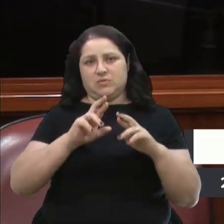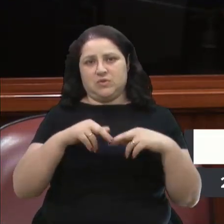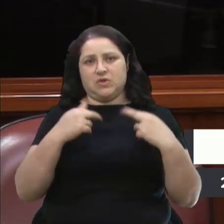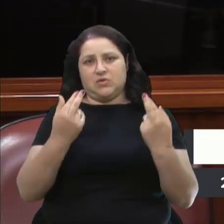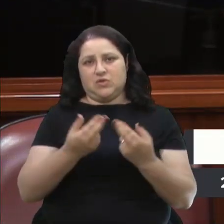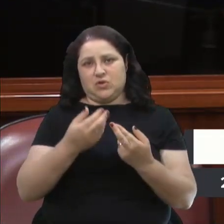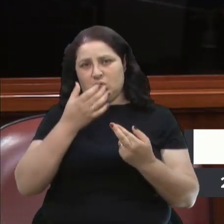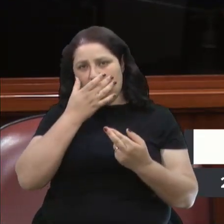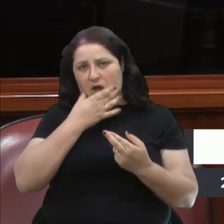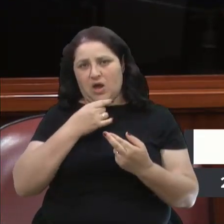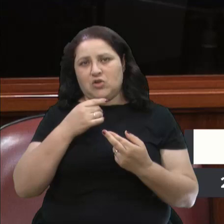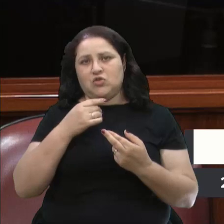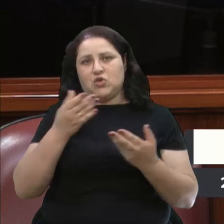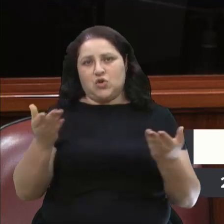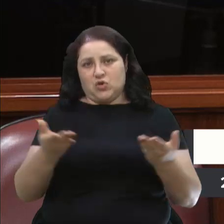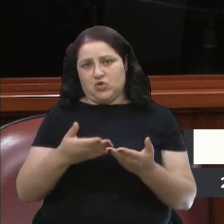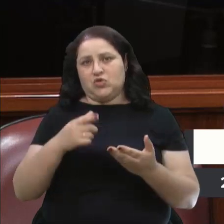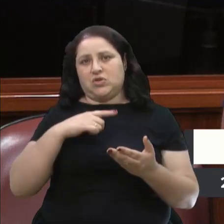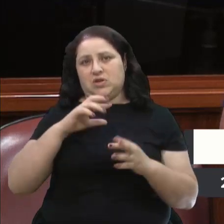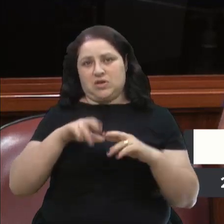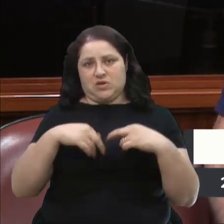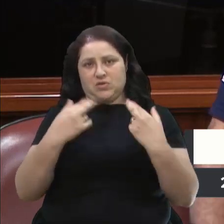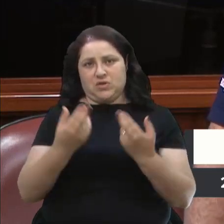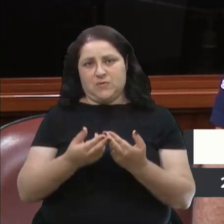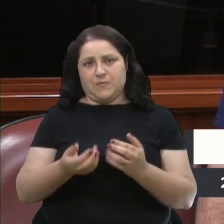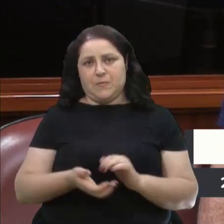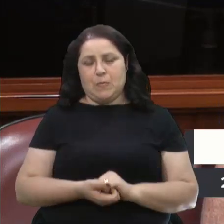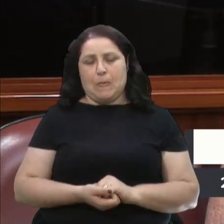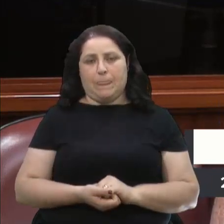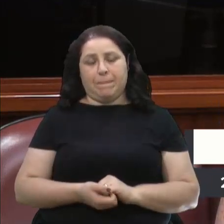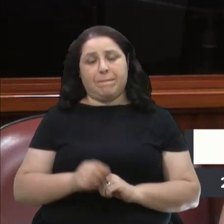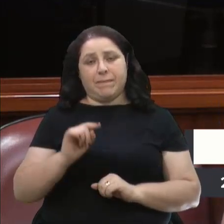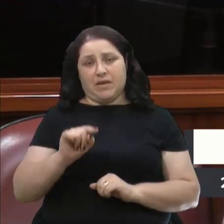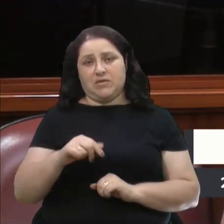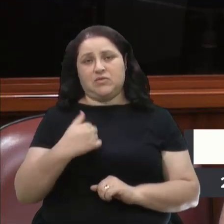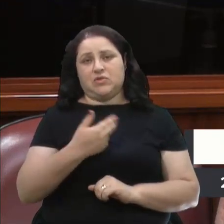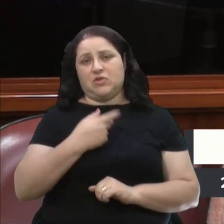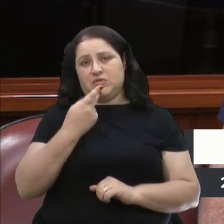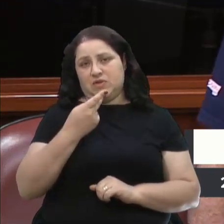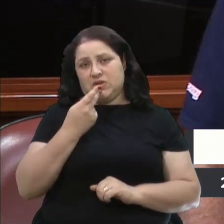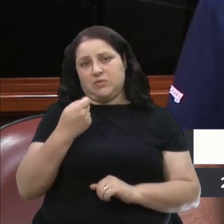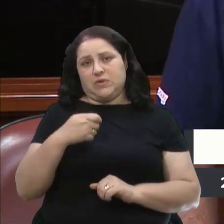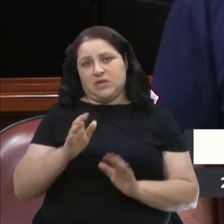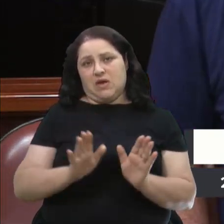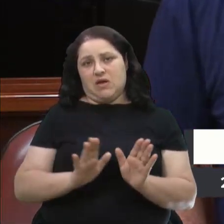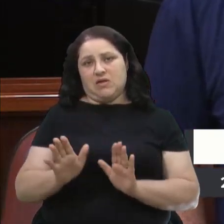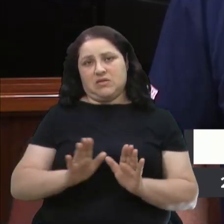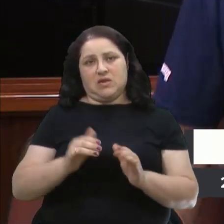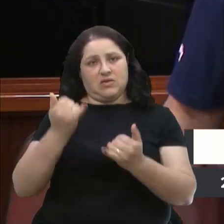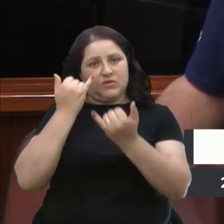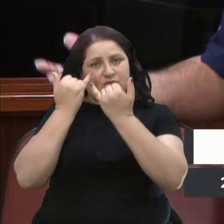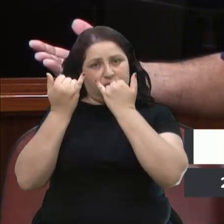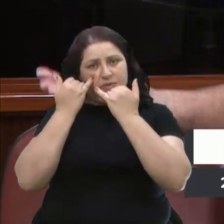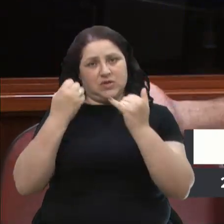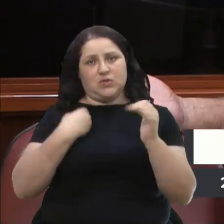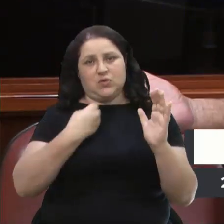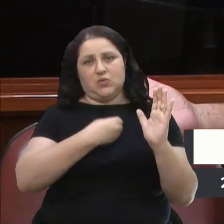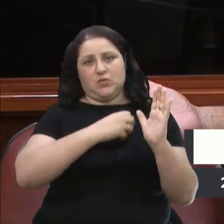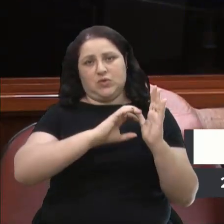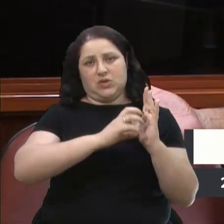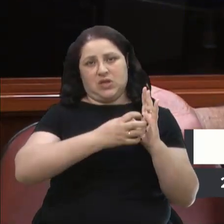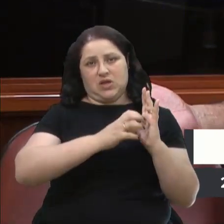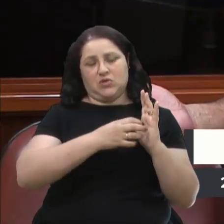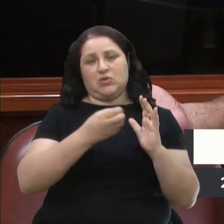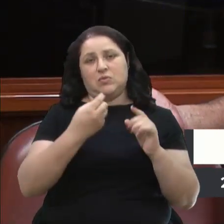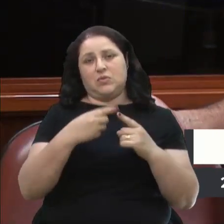parece que é a reunião que vai ocorrer hoje. Então, é disso que nós falamos, de ter acesso aos números, aos dados, porque